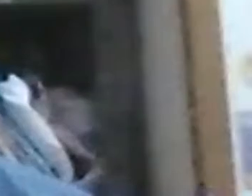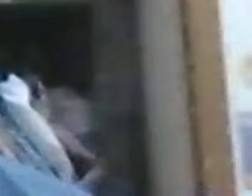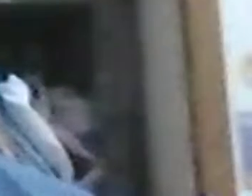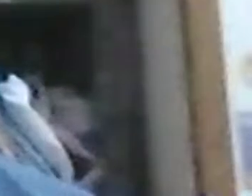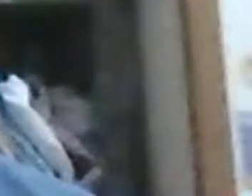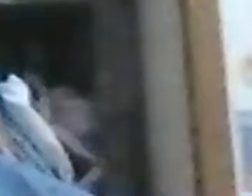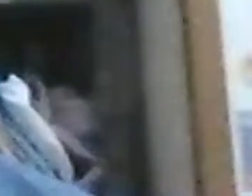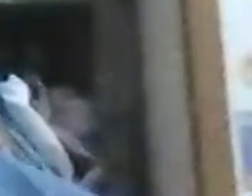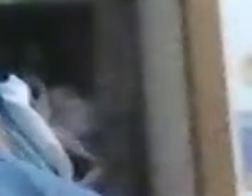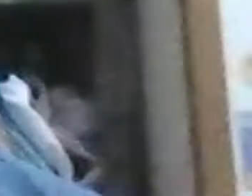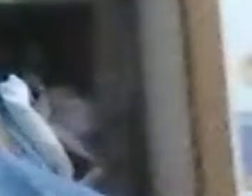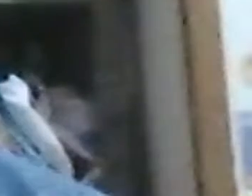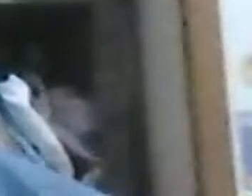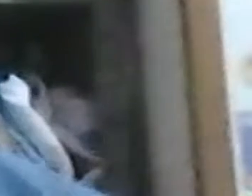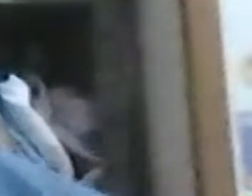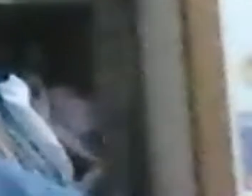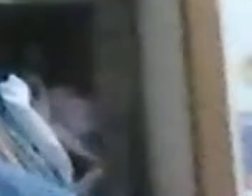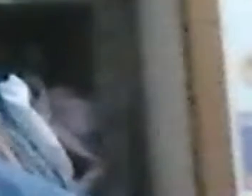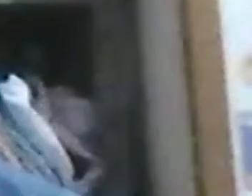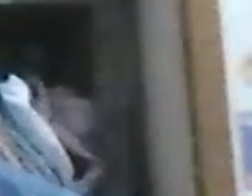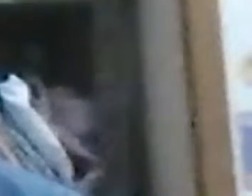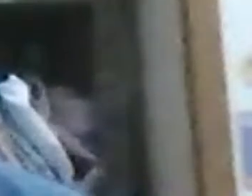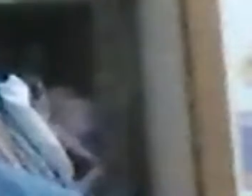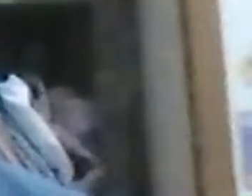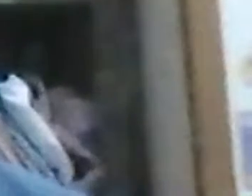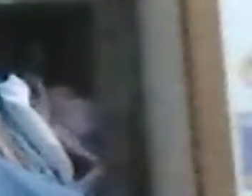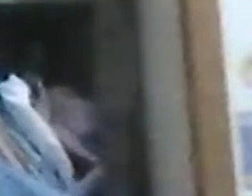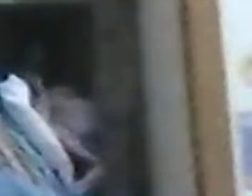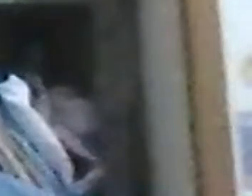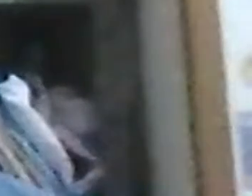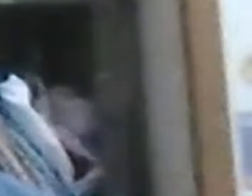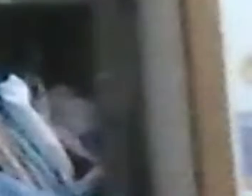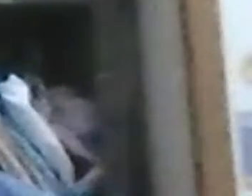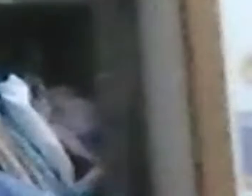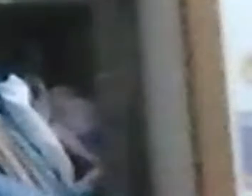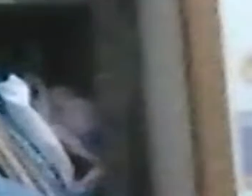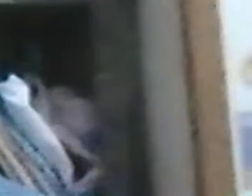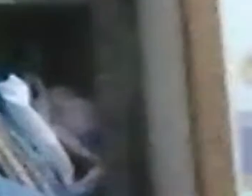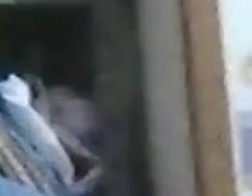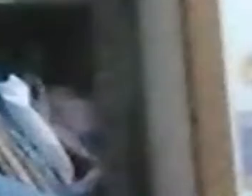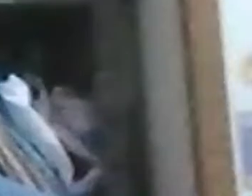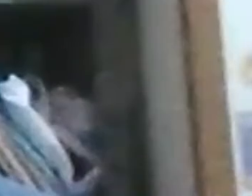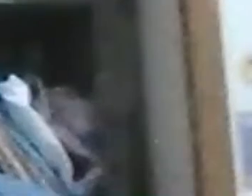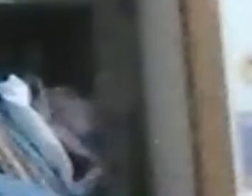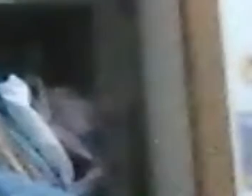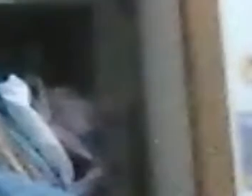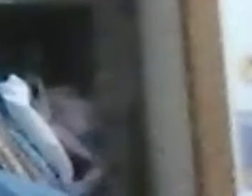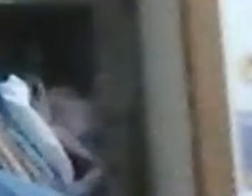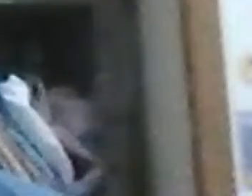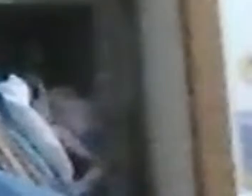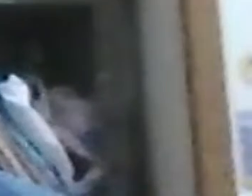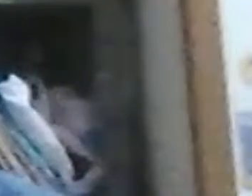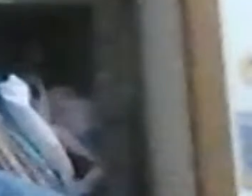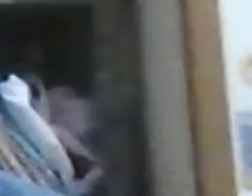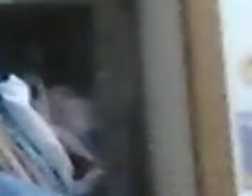Vejam, quando fala da educação, um dos princípios da educação é o da